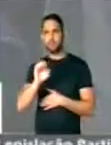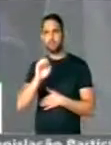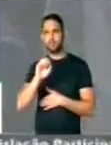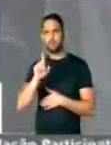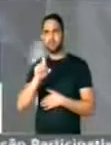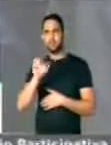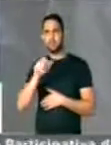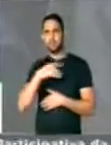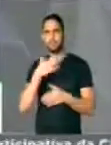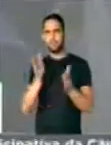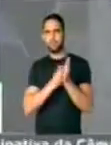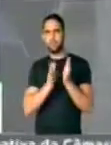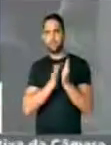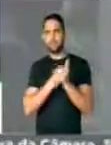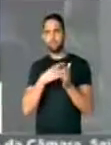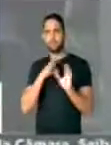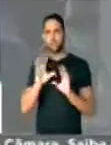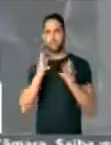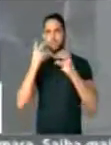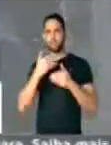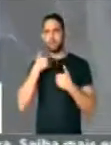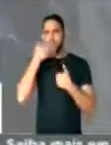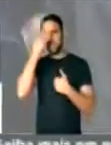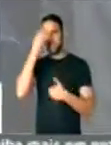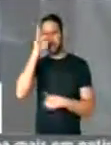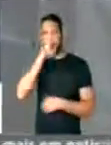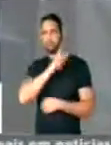Souza Silva. Meus parabéns e minhas homenagens. Muito